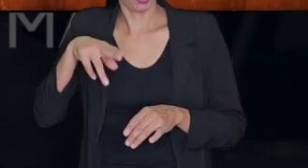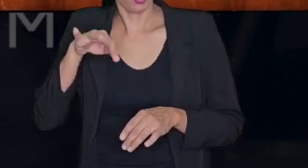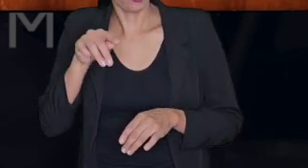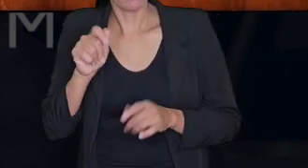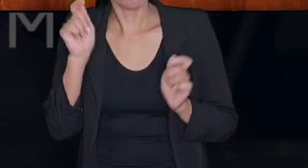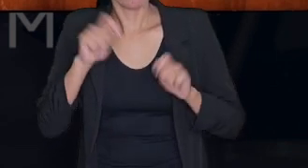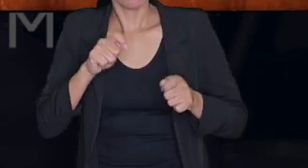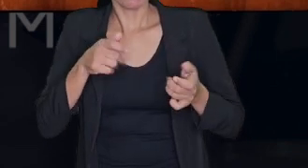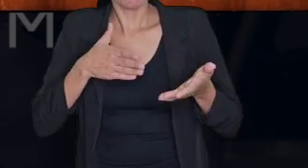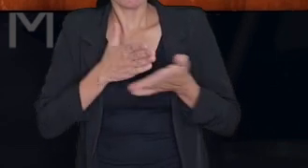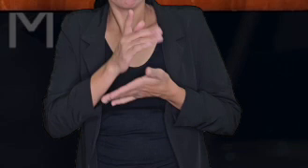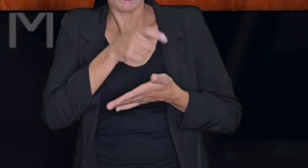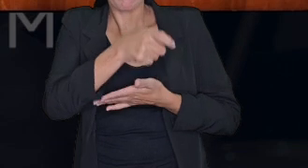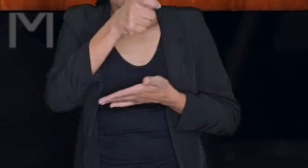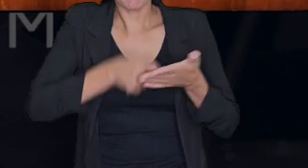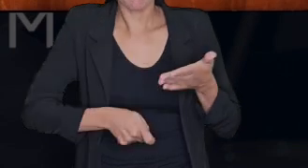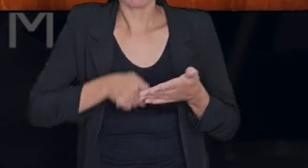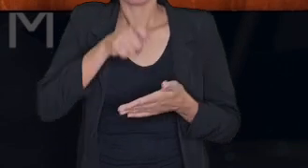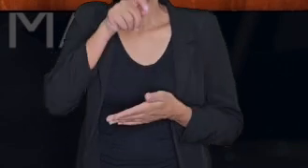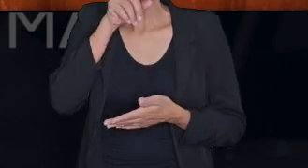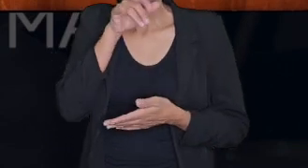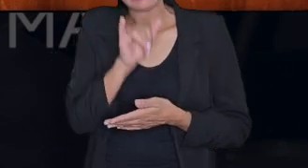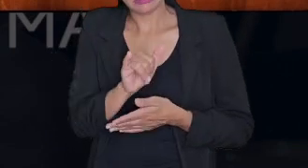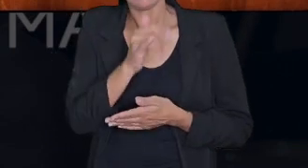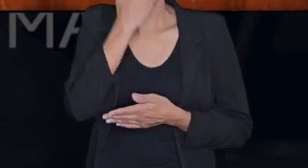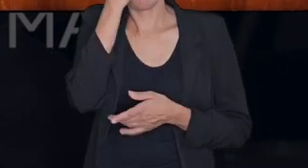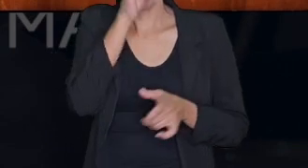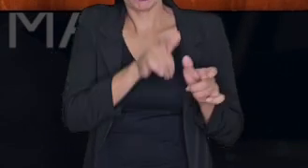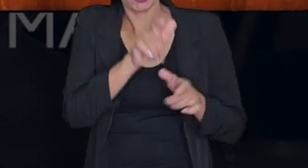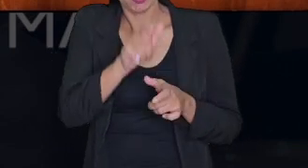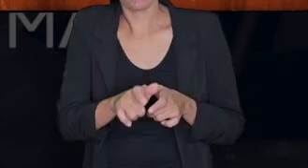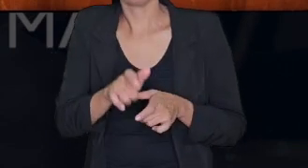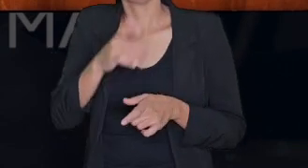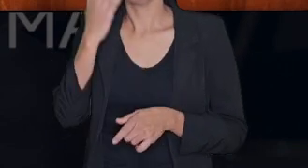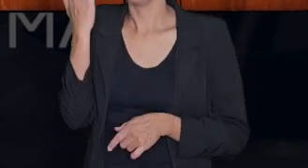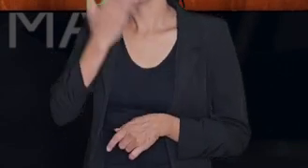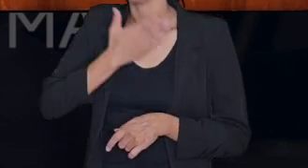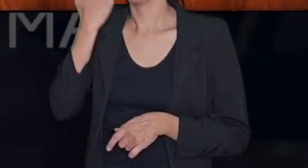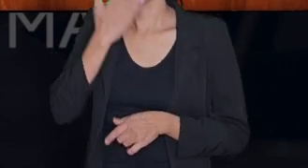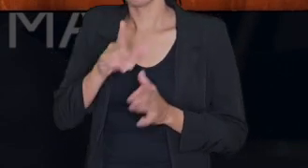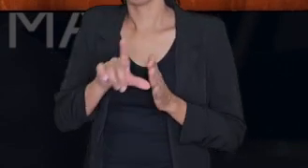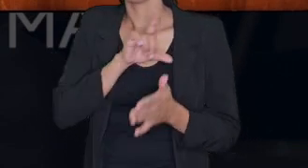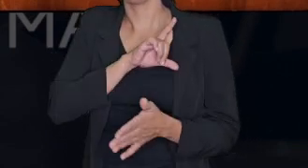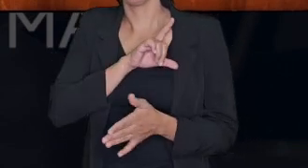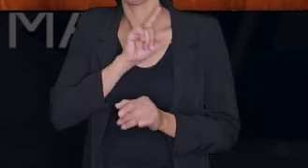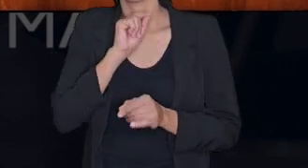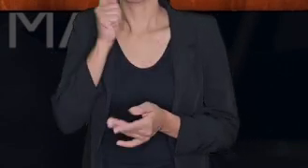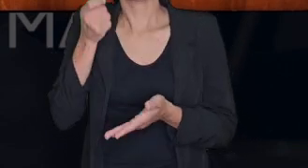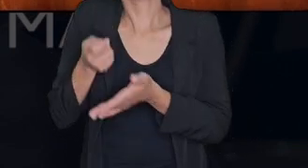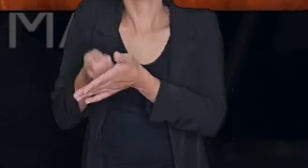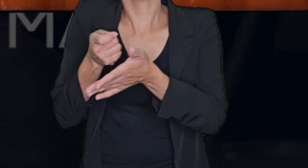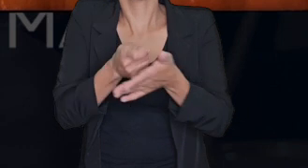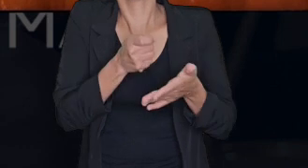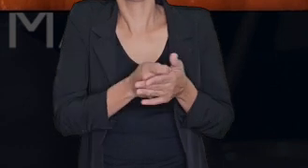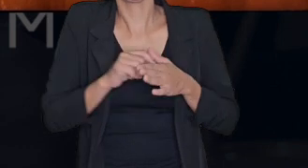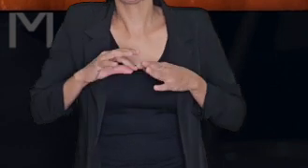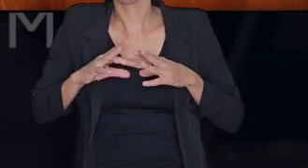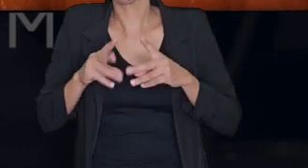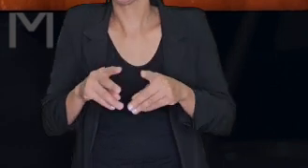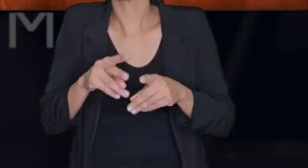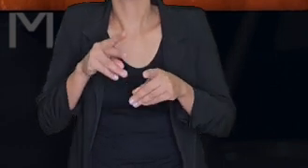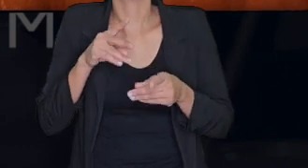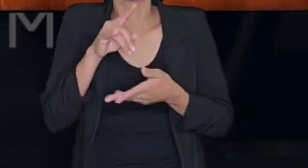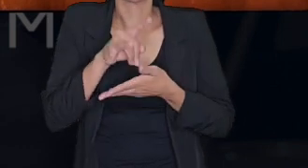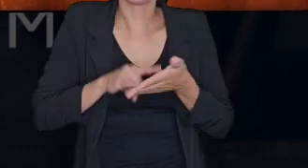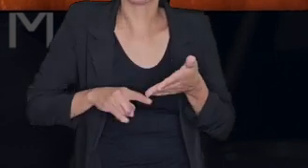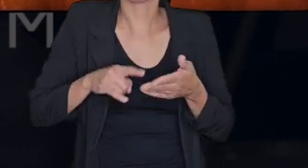notas, ele só pode lavrar a escritura de inventário e partilha se os herdeiros provarem